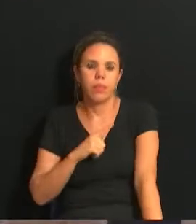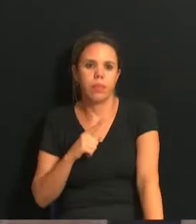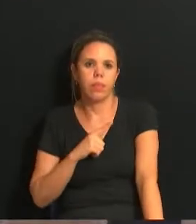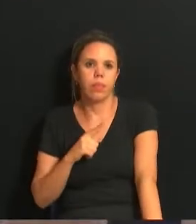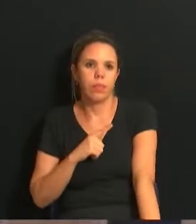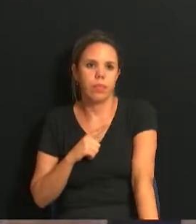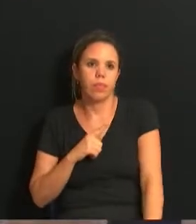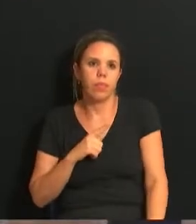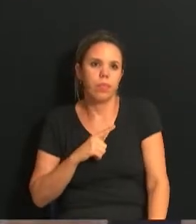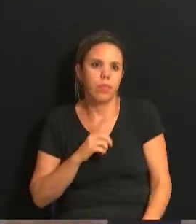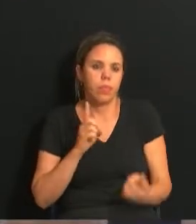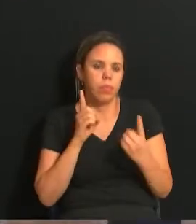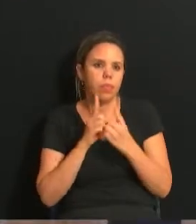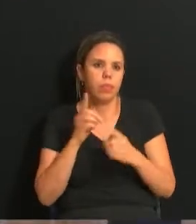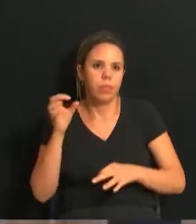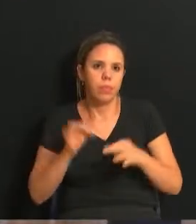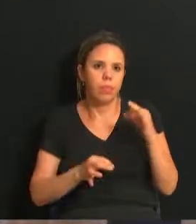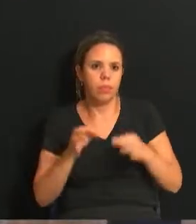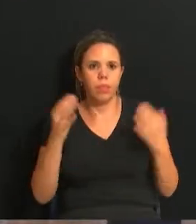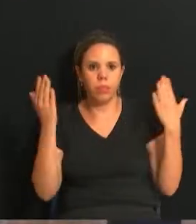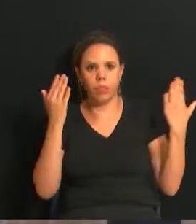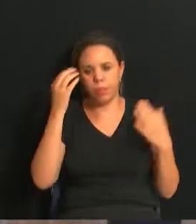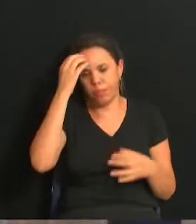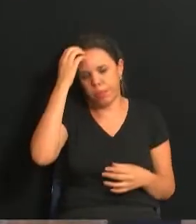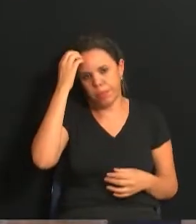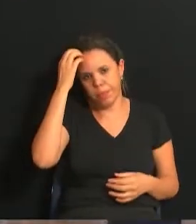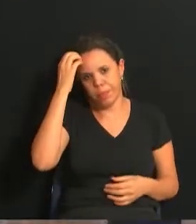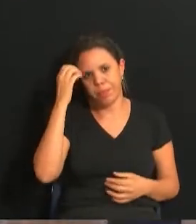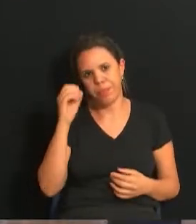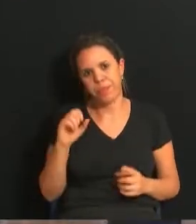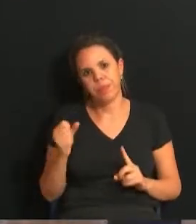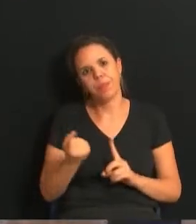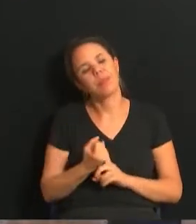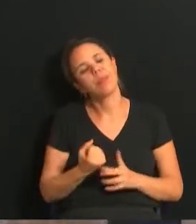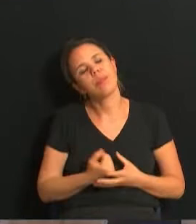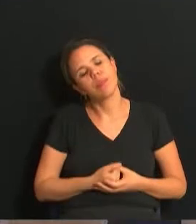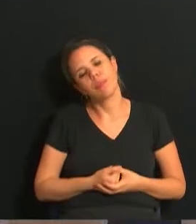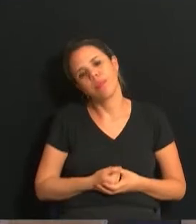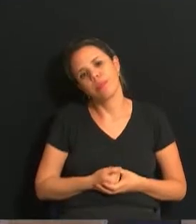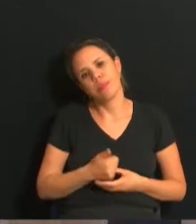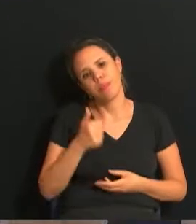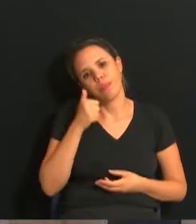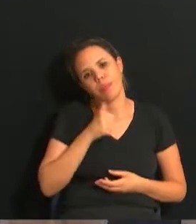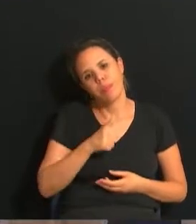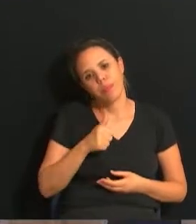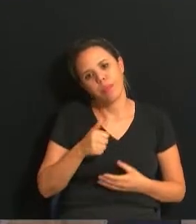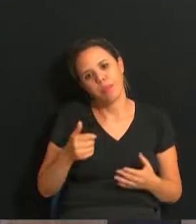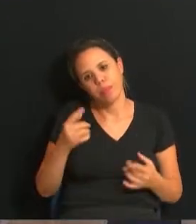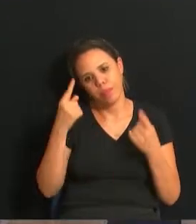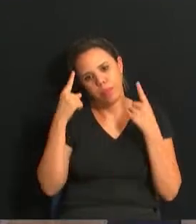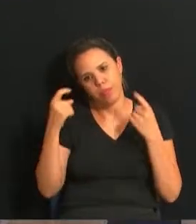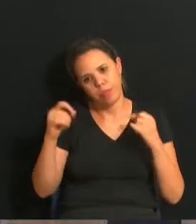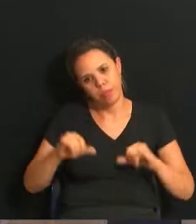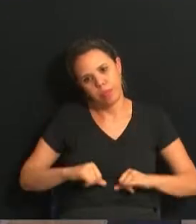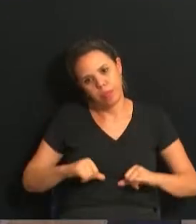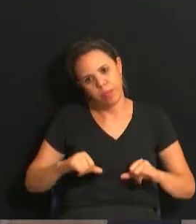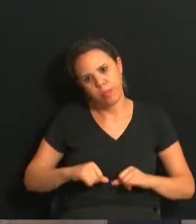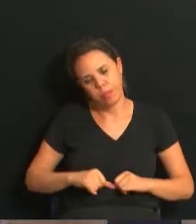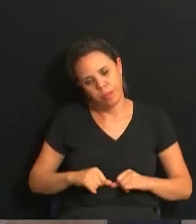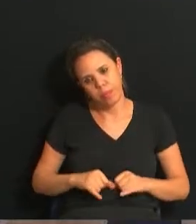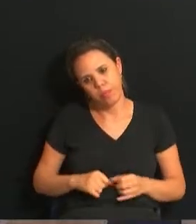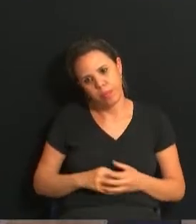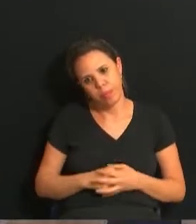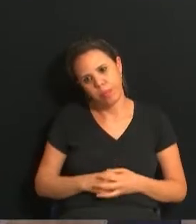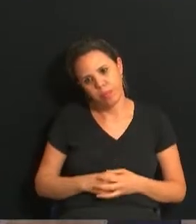presta assistência jurídica, psicológica e assistência social para a mulher em situação de violência. A gente